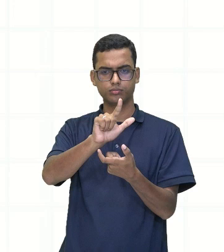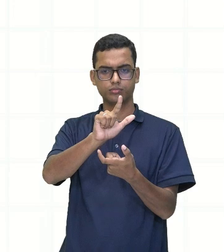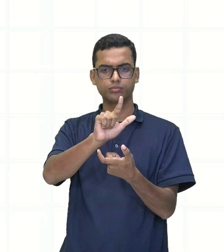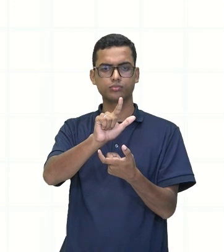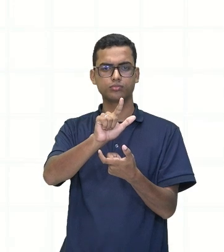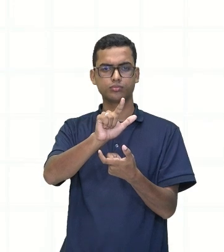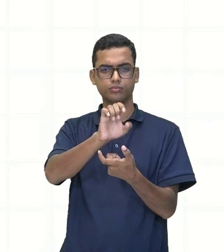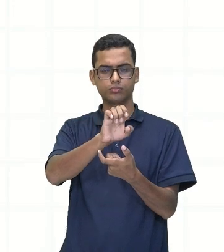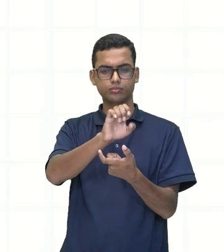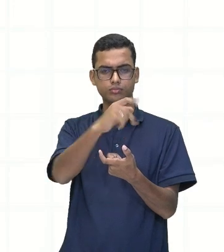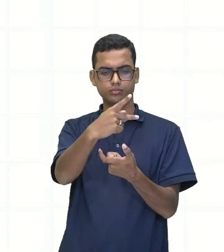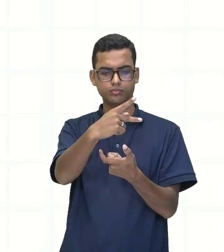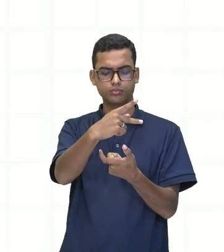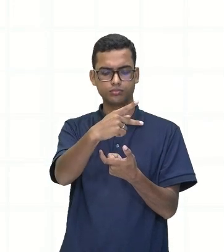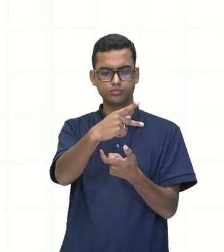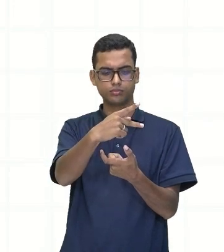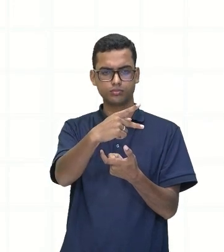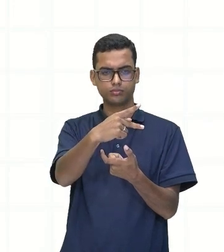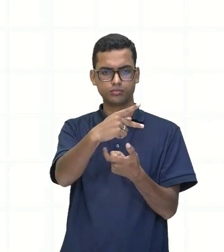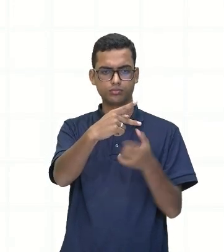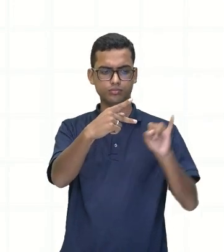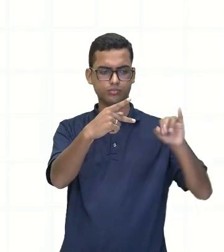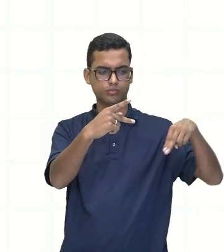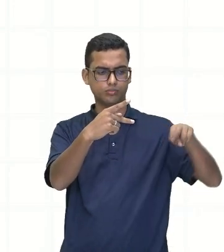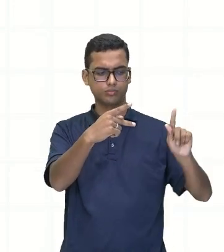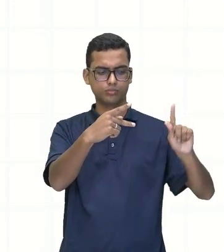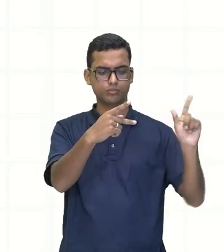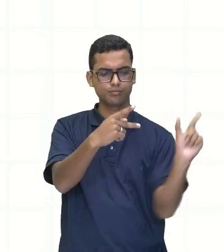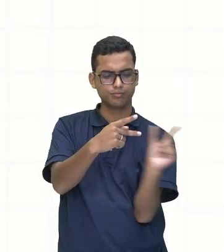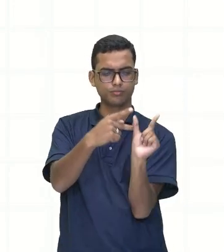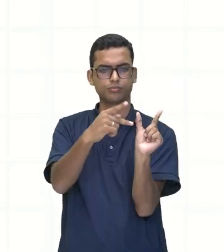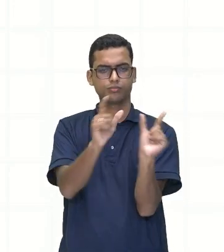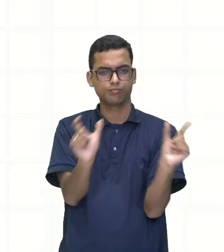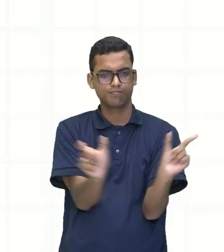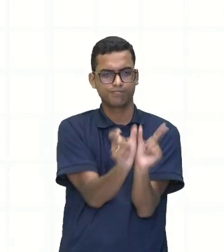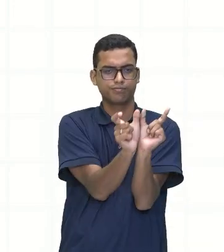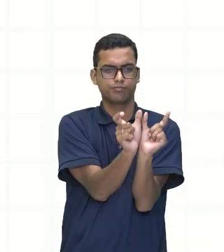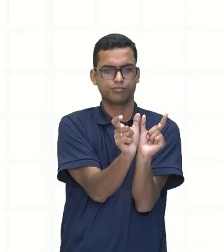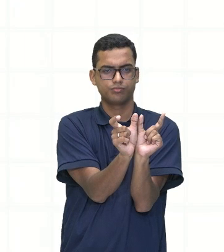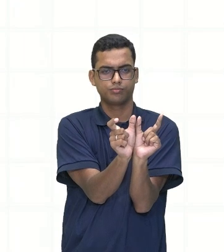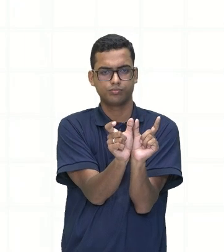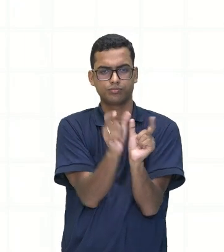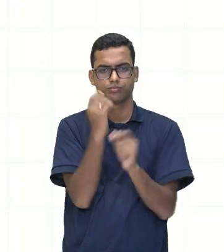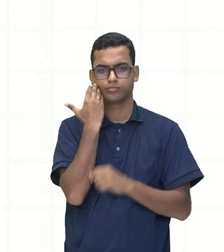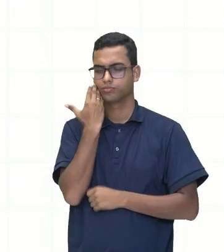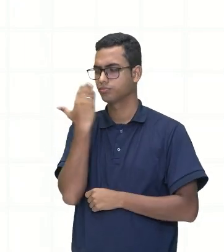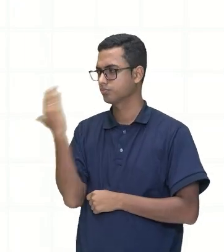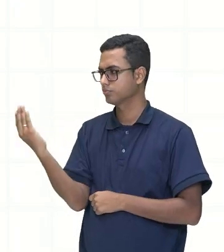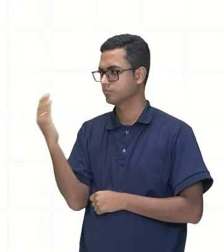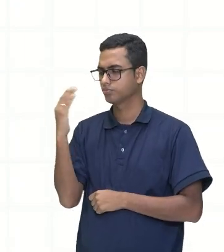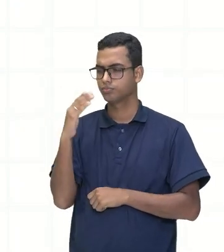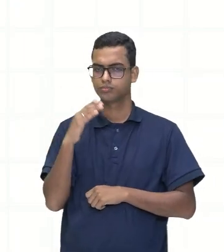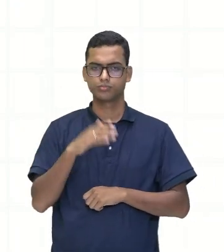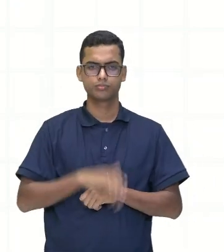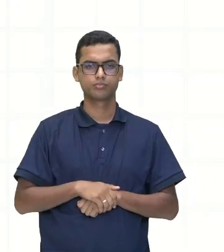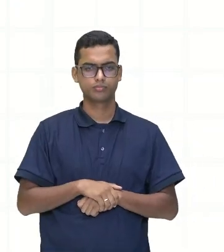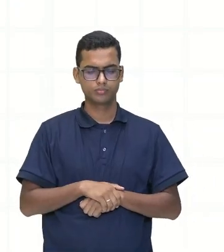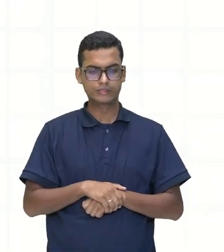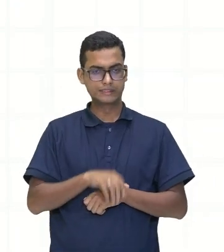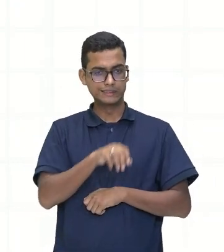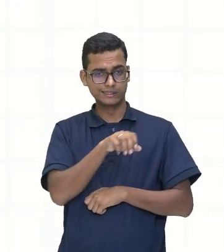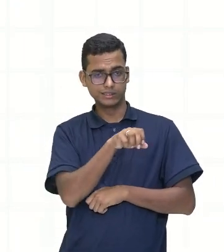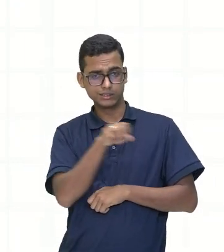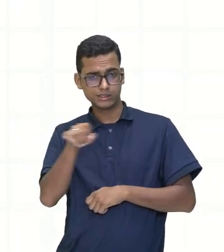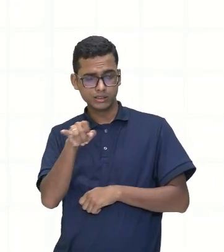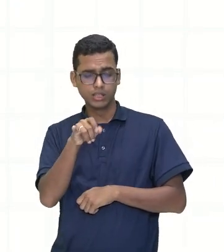Se eu tirasse esse ing daí, hein, gente, como é que ficaria? Como é que eu traduziria essa frase? Carlos was dormir. Ele estava a